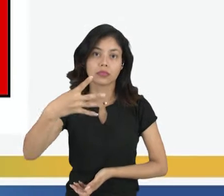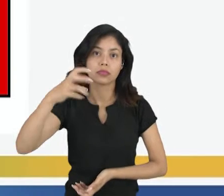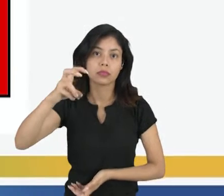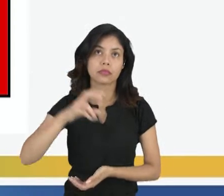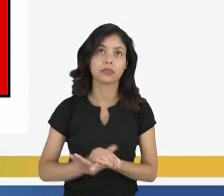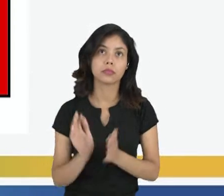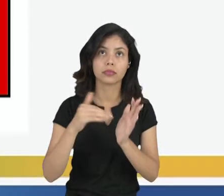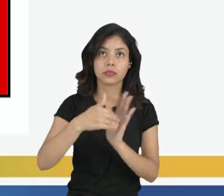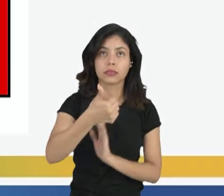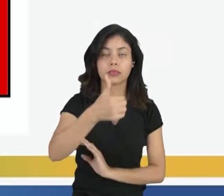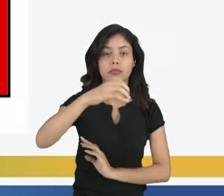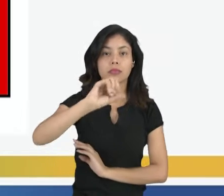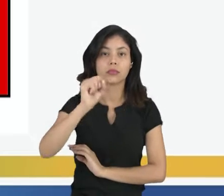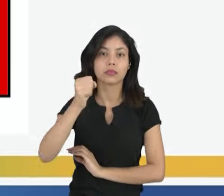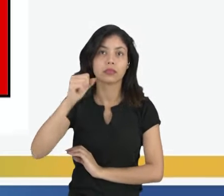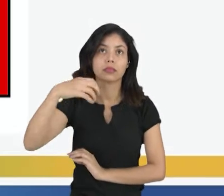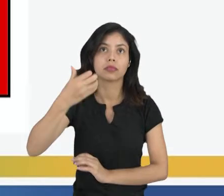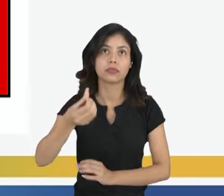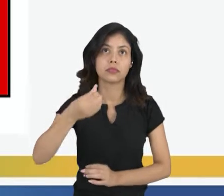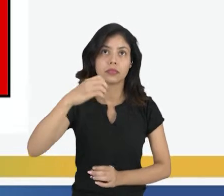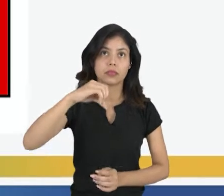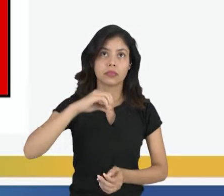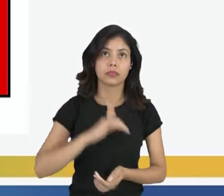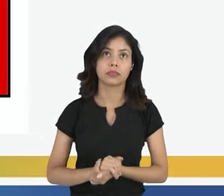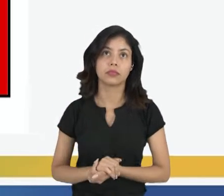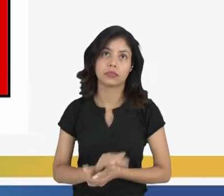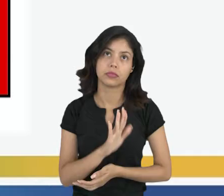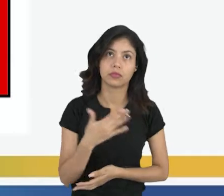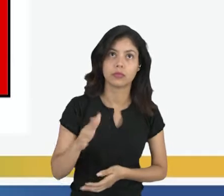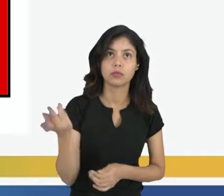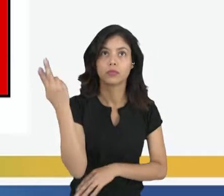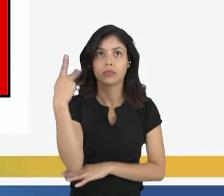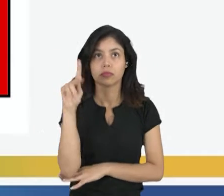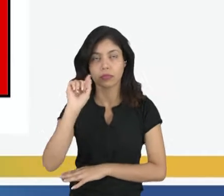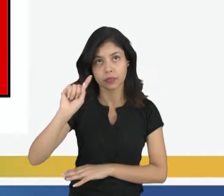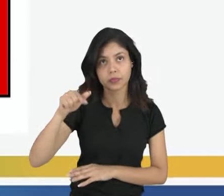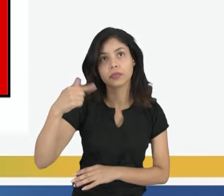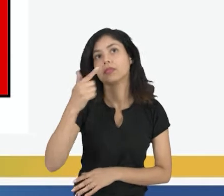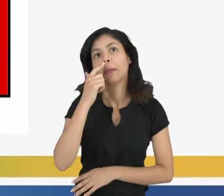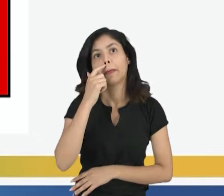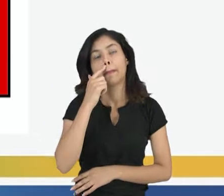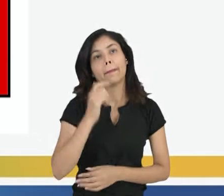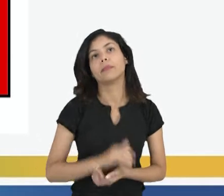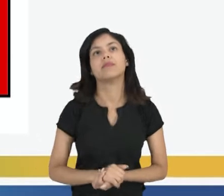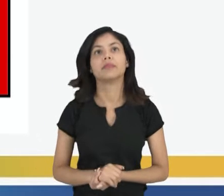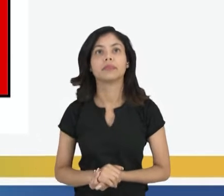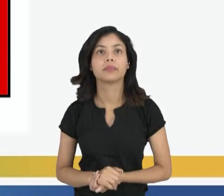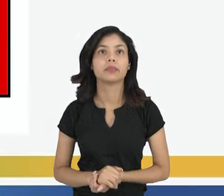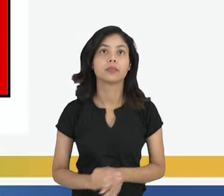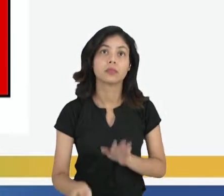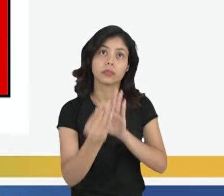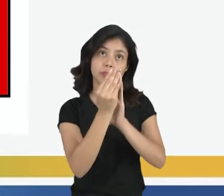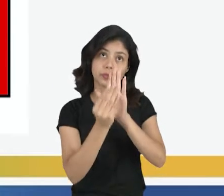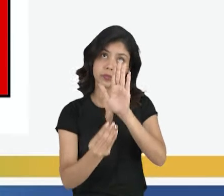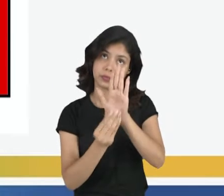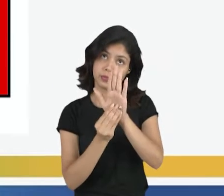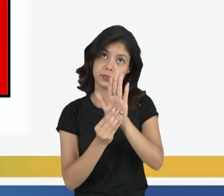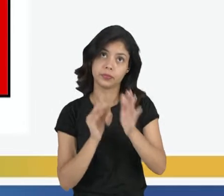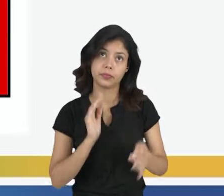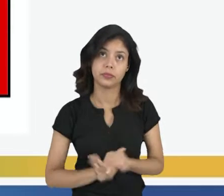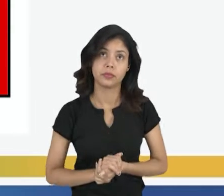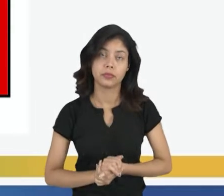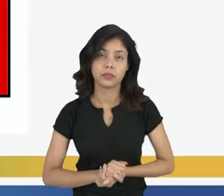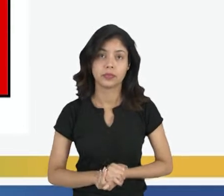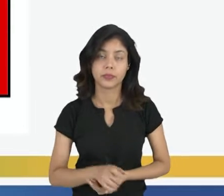1945 a 1981, né? Esse período aí pós-guerra. E a definição para essa